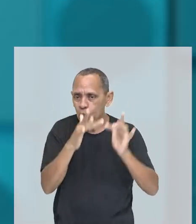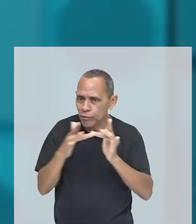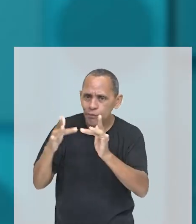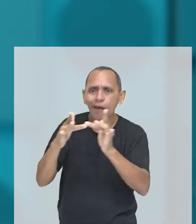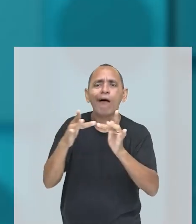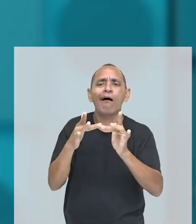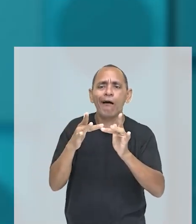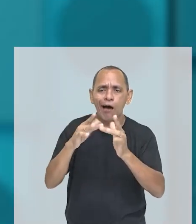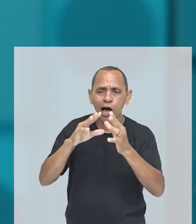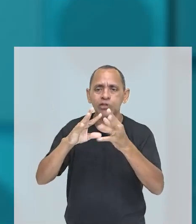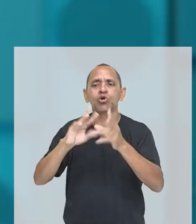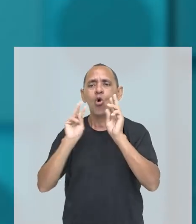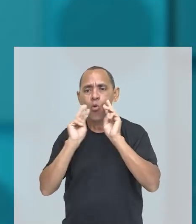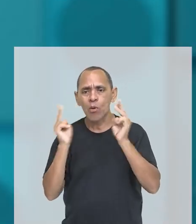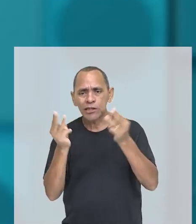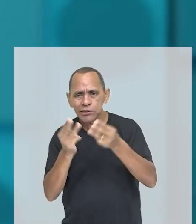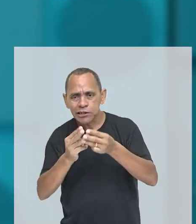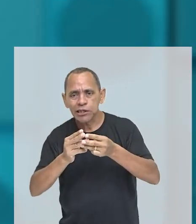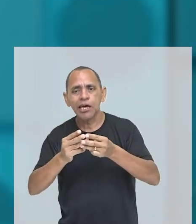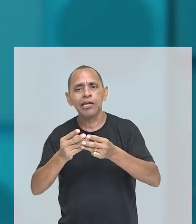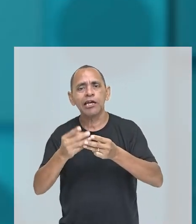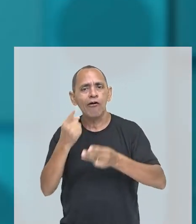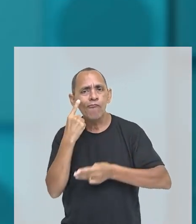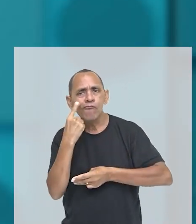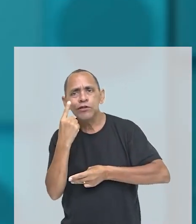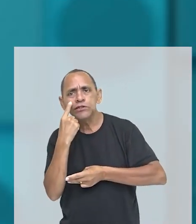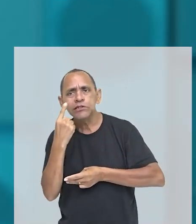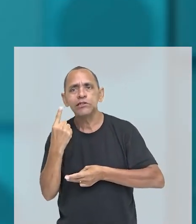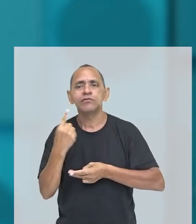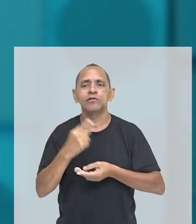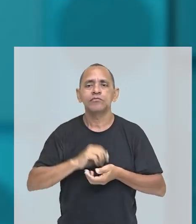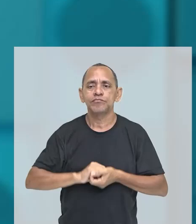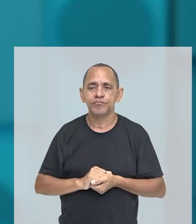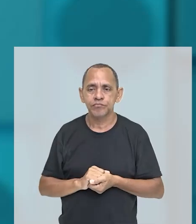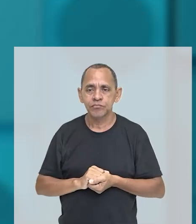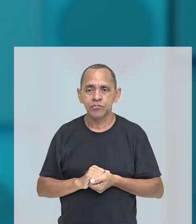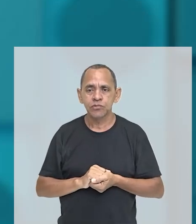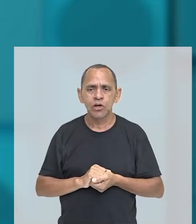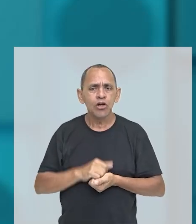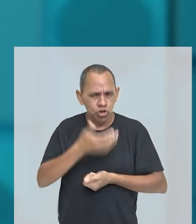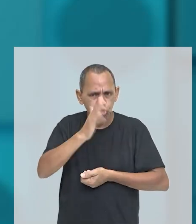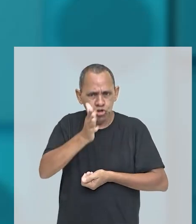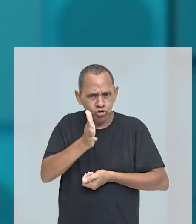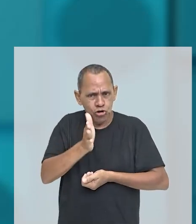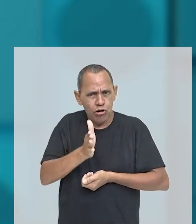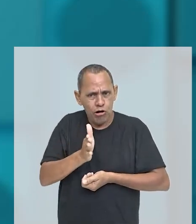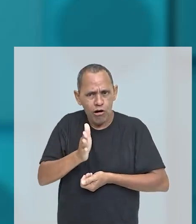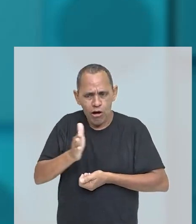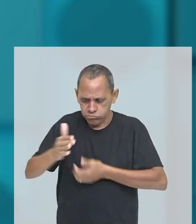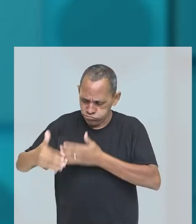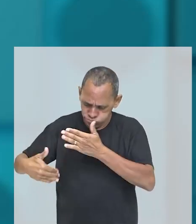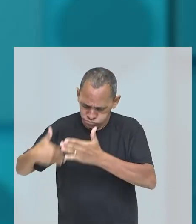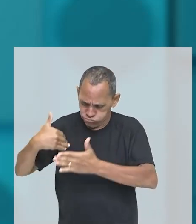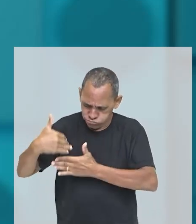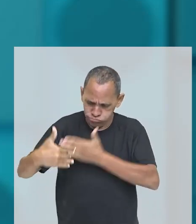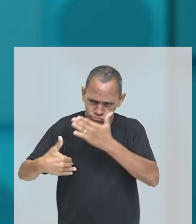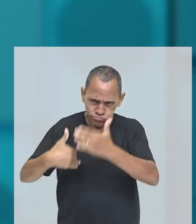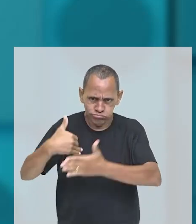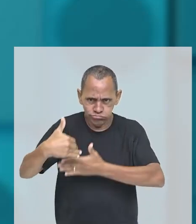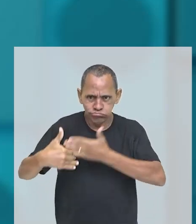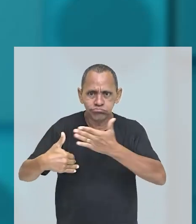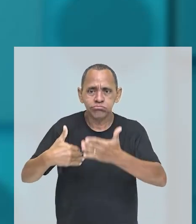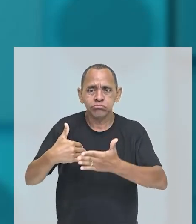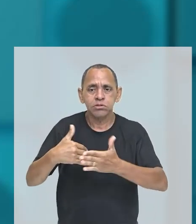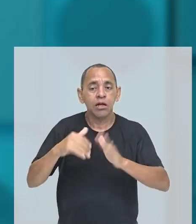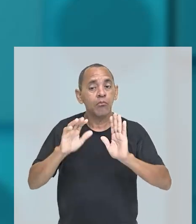ver a dimensão do quão pouco nós conhecemos. Avançamos demais nessas descobertas, né? Mas ainda tem